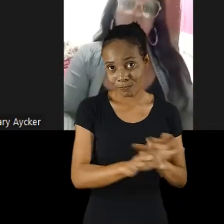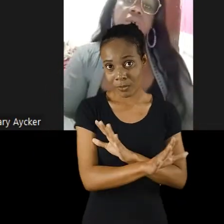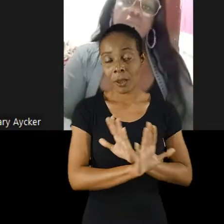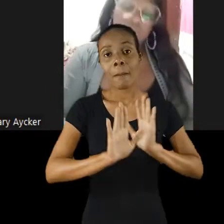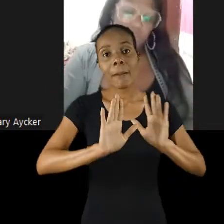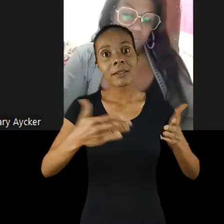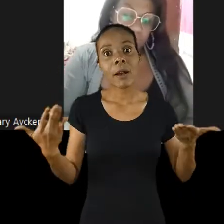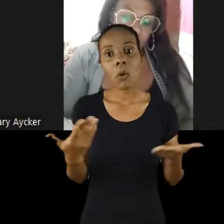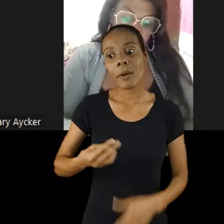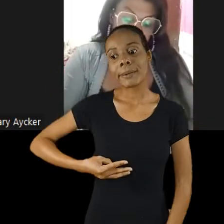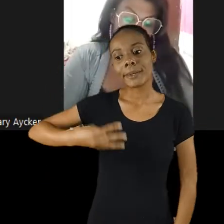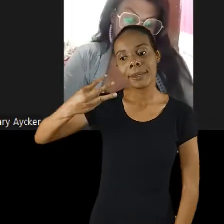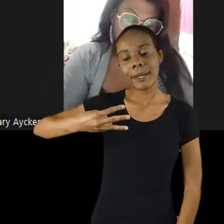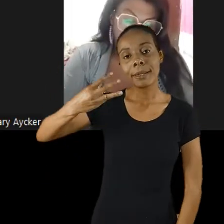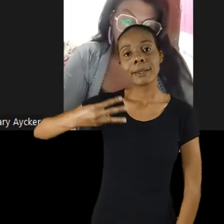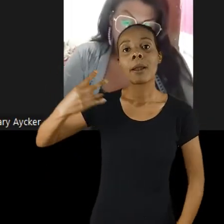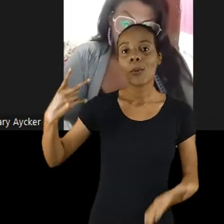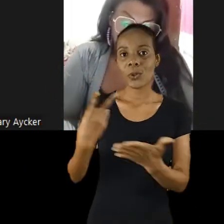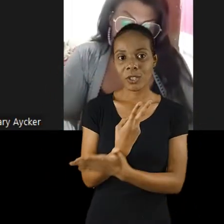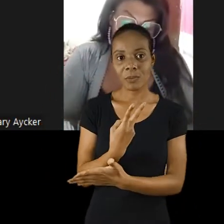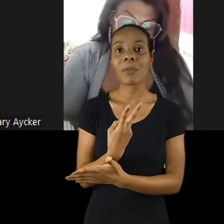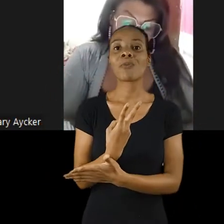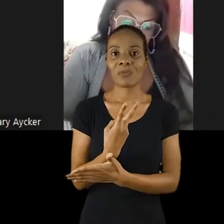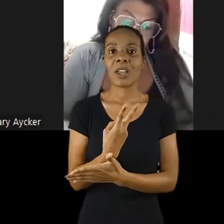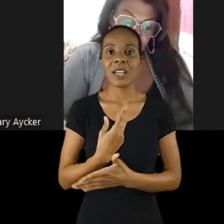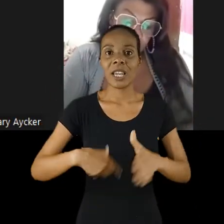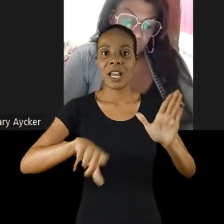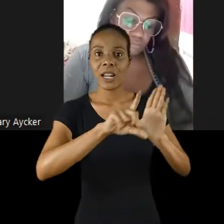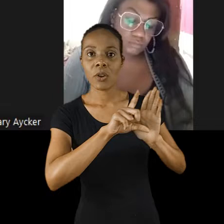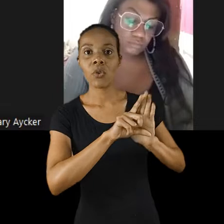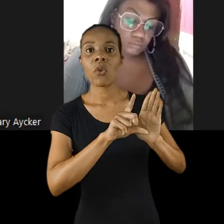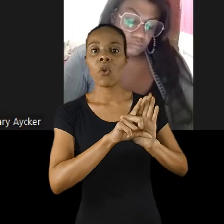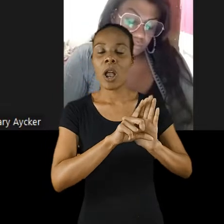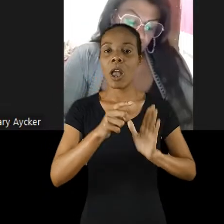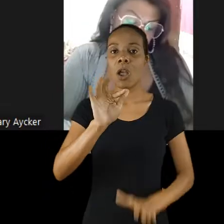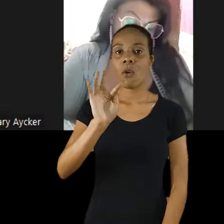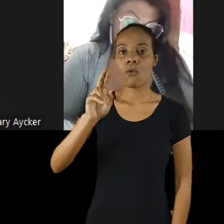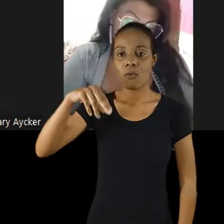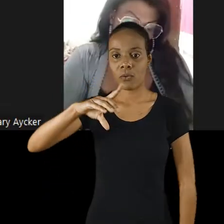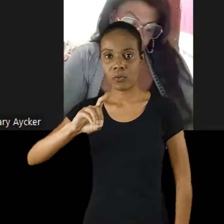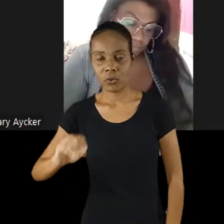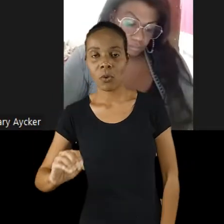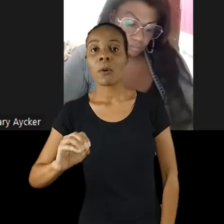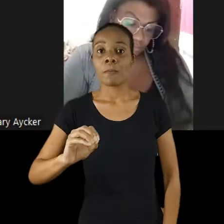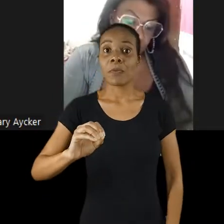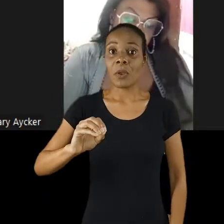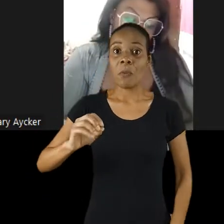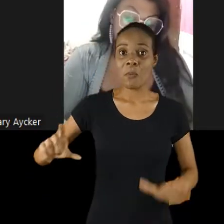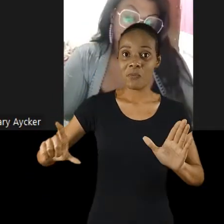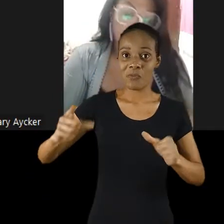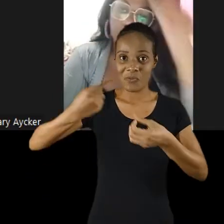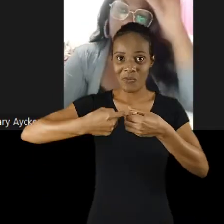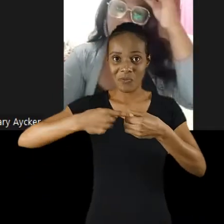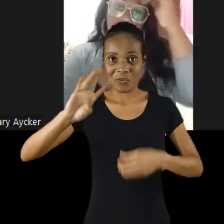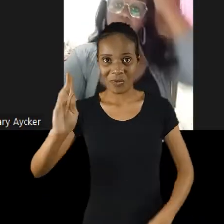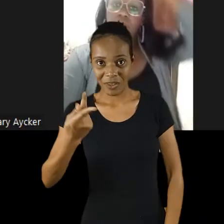Essa terceira edição que é feita pelo Fundo Municipal de Cultura de Belo Horizonte, do edital 2021, projeto 0630. E a gente